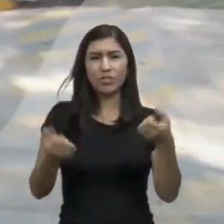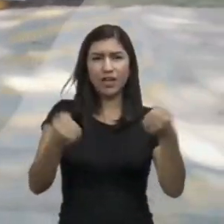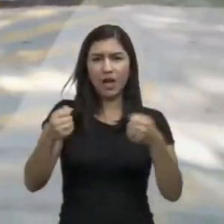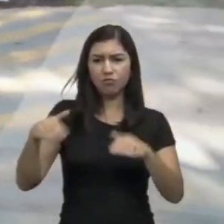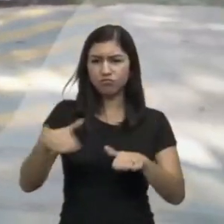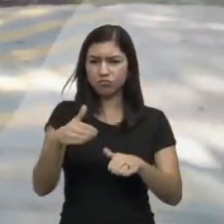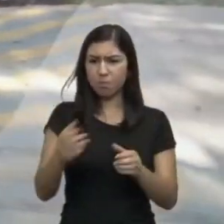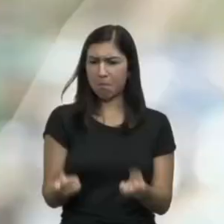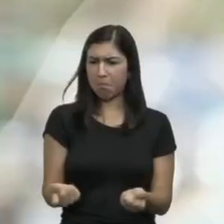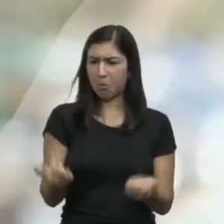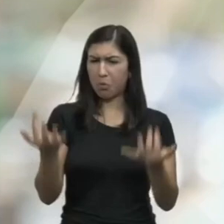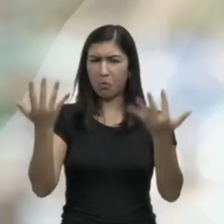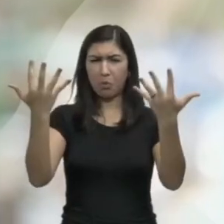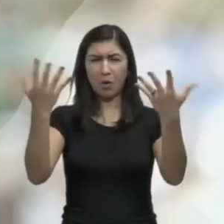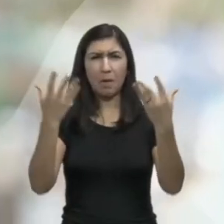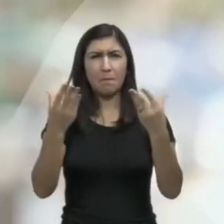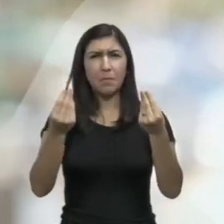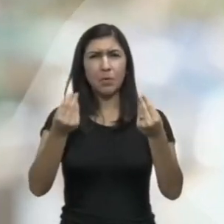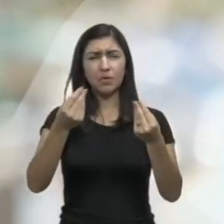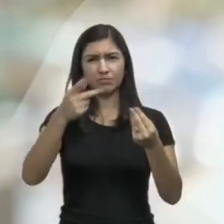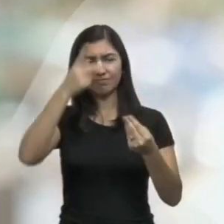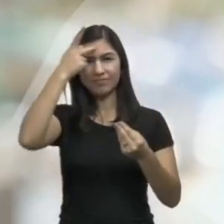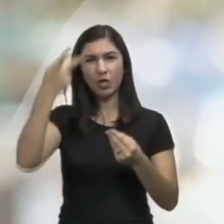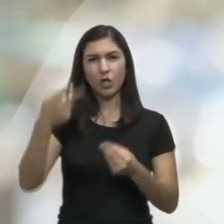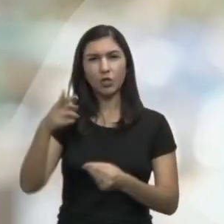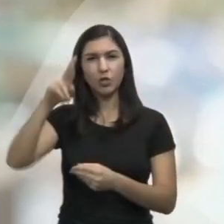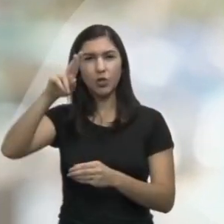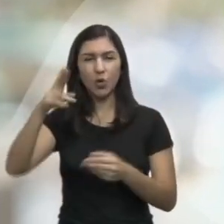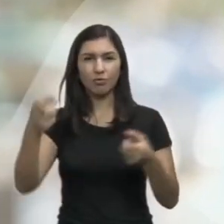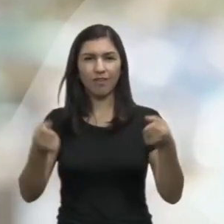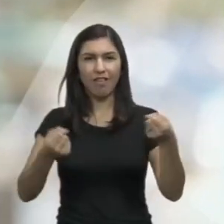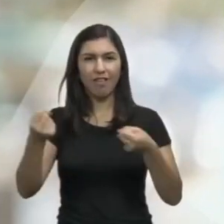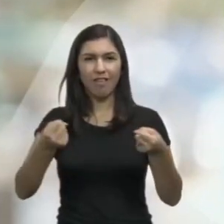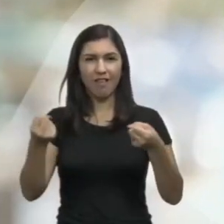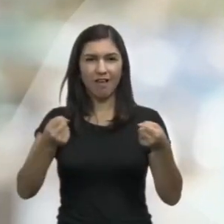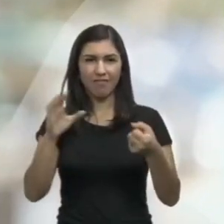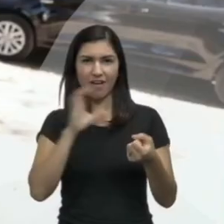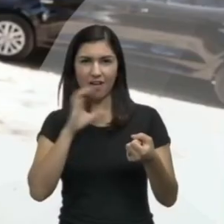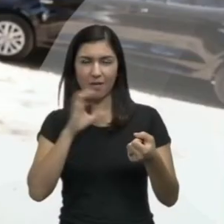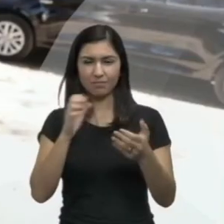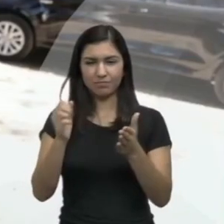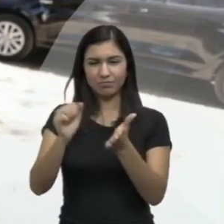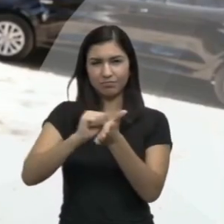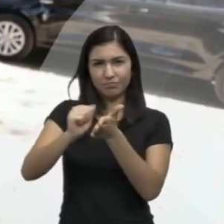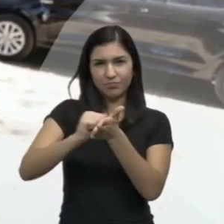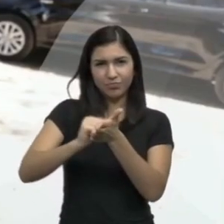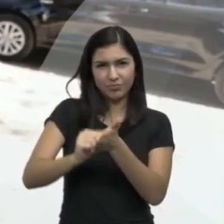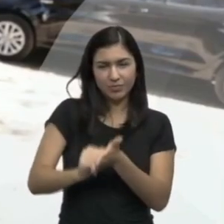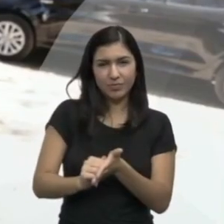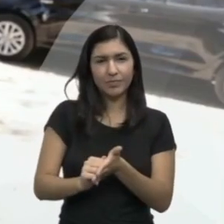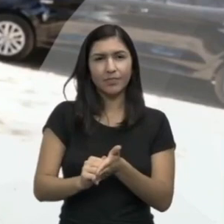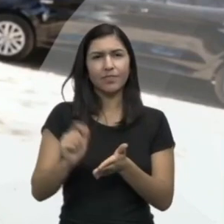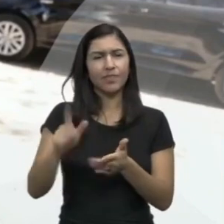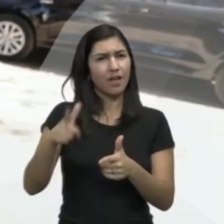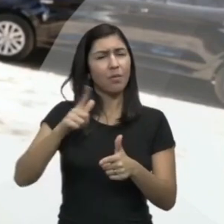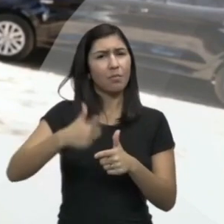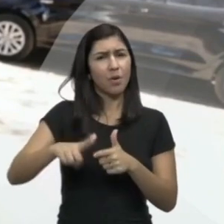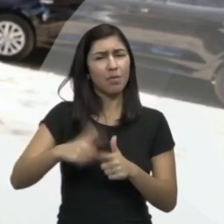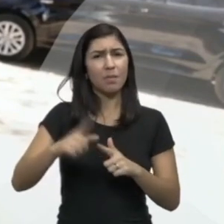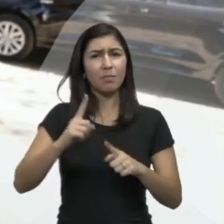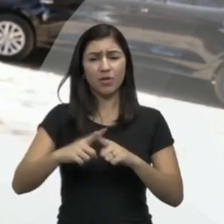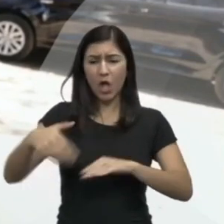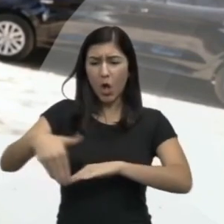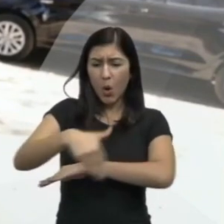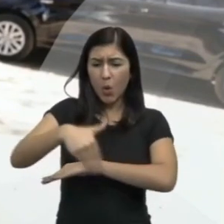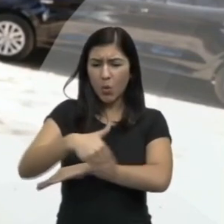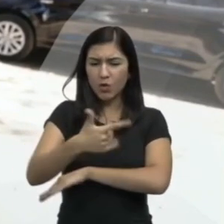o que vem gerando dor de cabeça para o proprietário de um lava-rápido no interior de São Paulo. Realmente é um problema essa rua